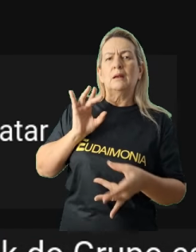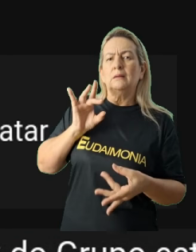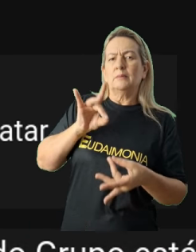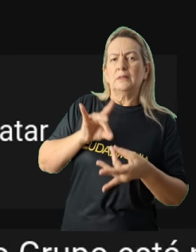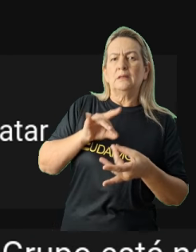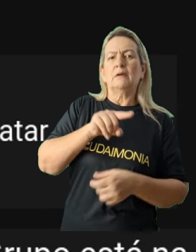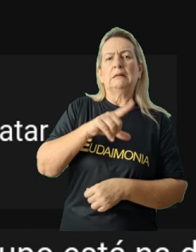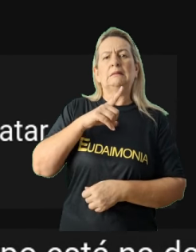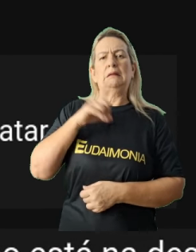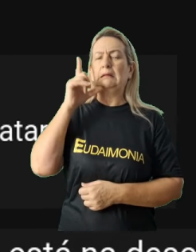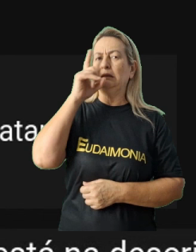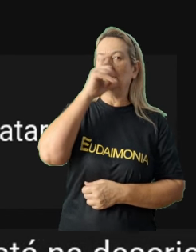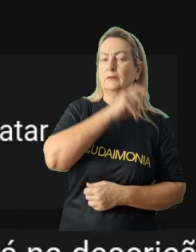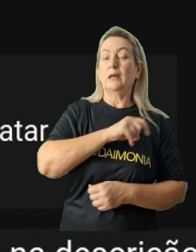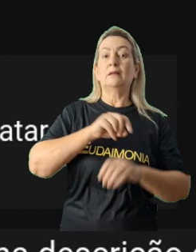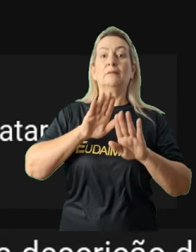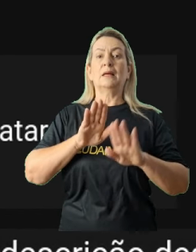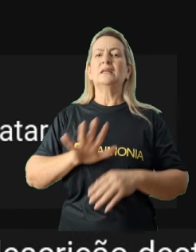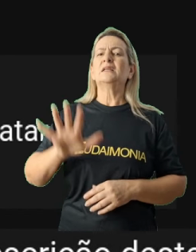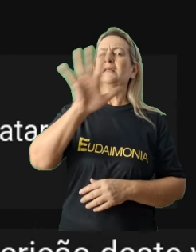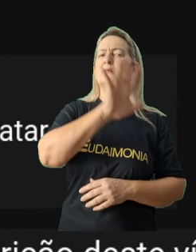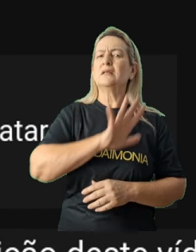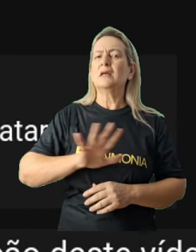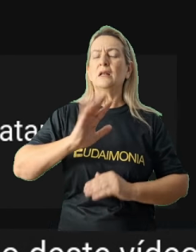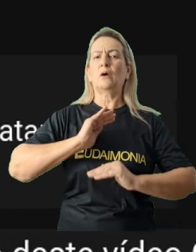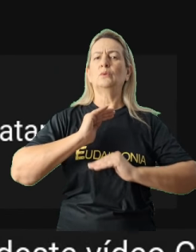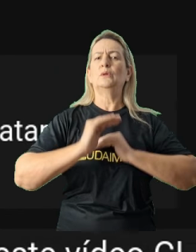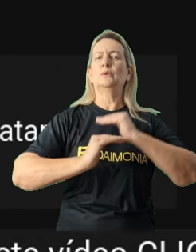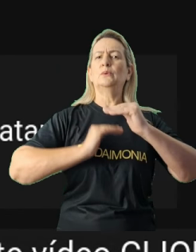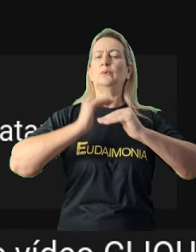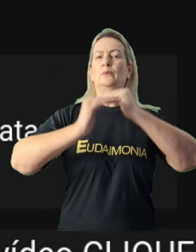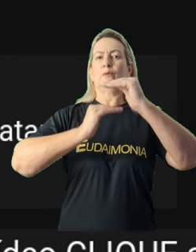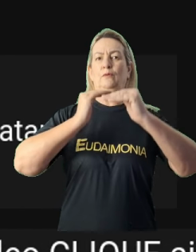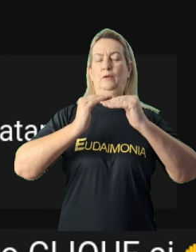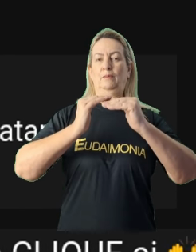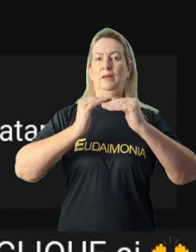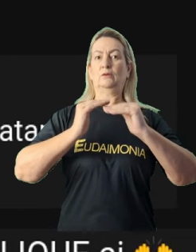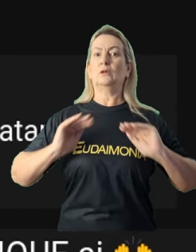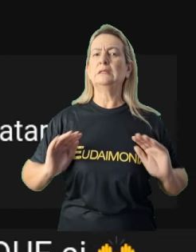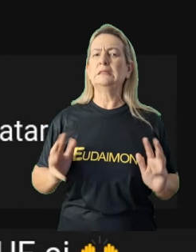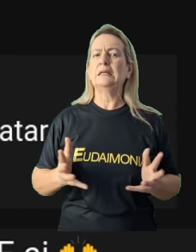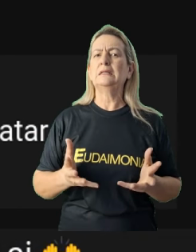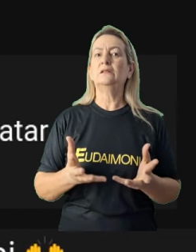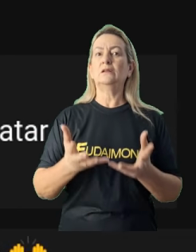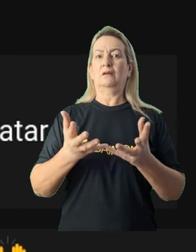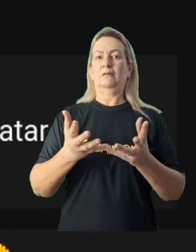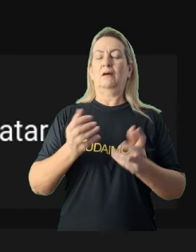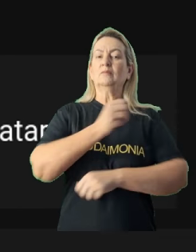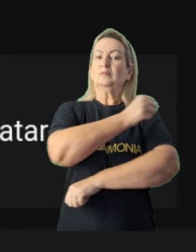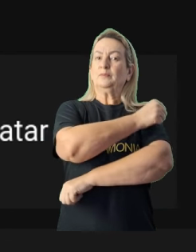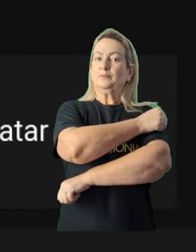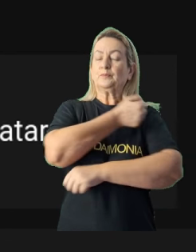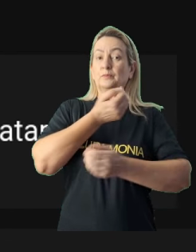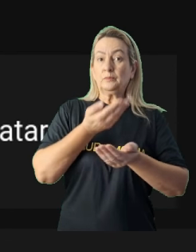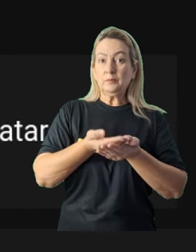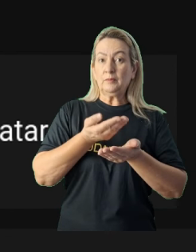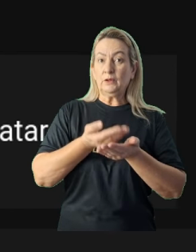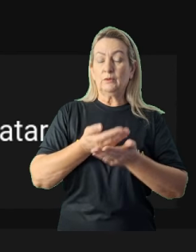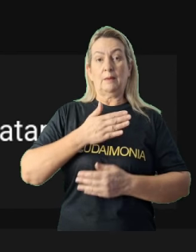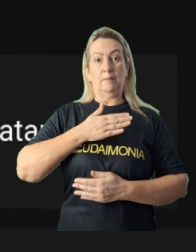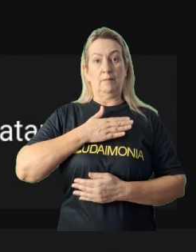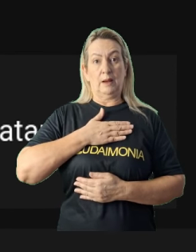disciplina específica, mas de uma forma geral, no desenvolvimento, né, no incentivo ao aluno estudar.